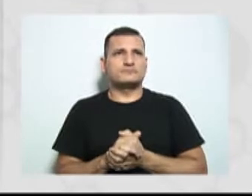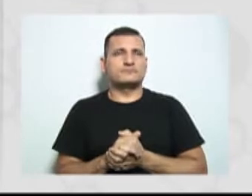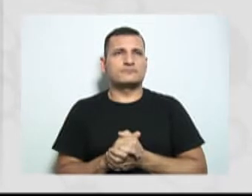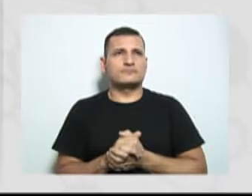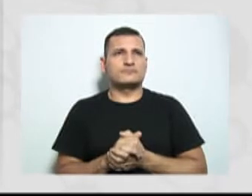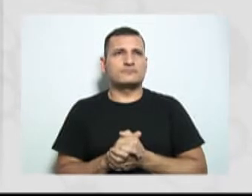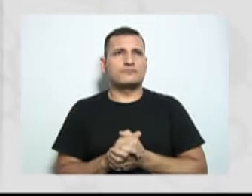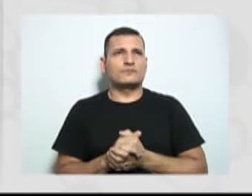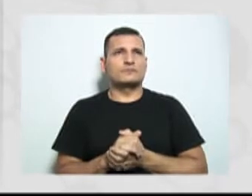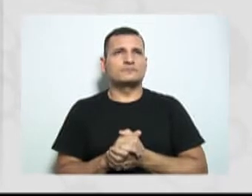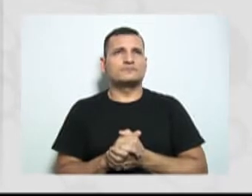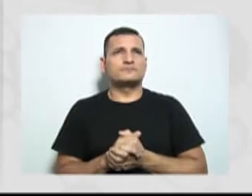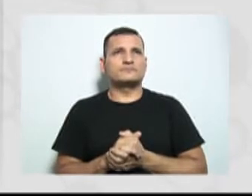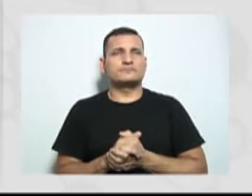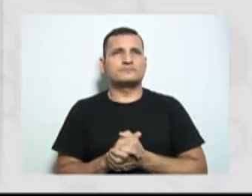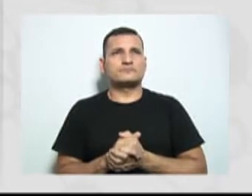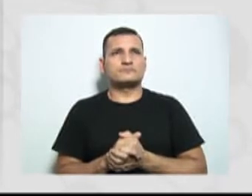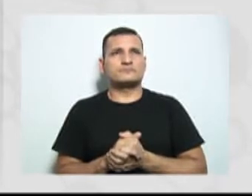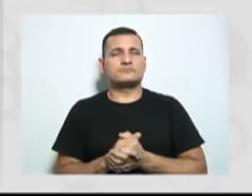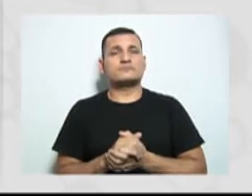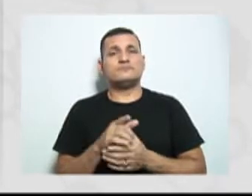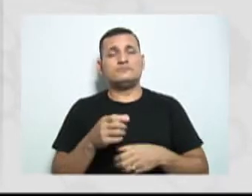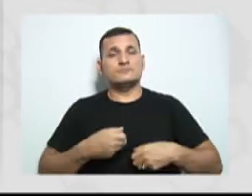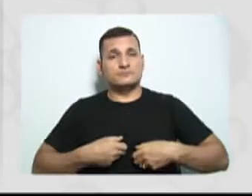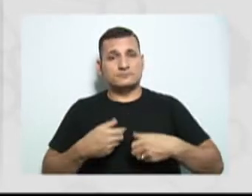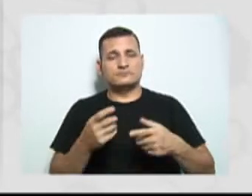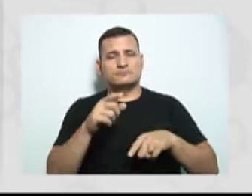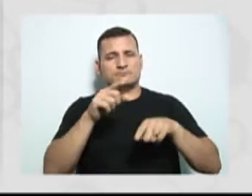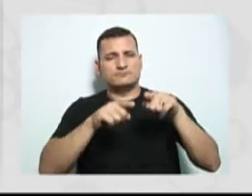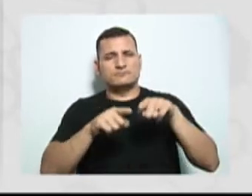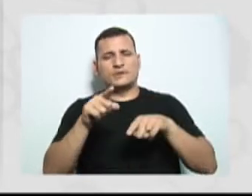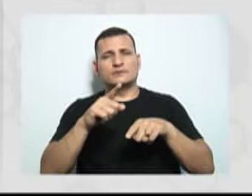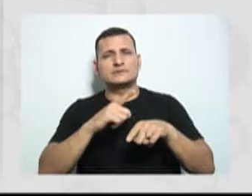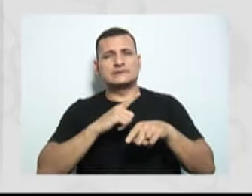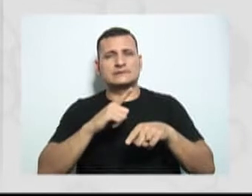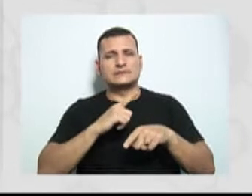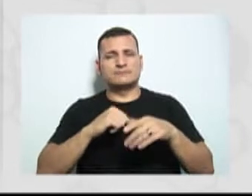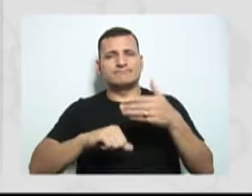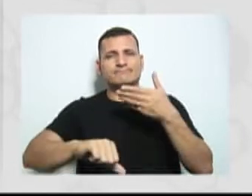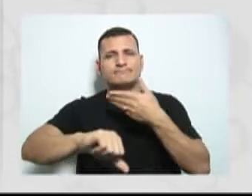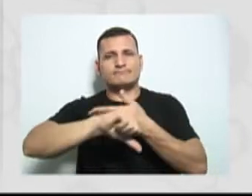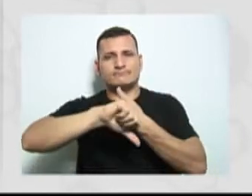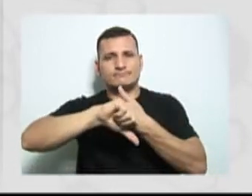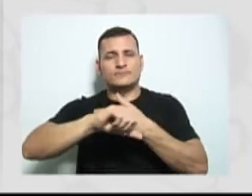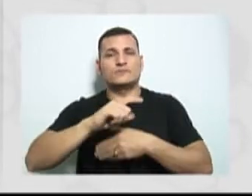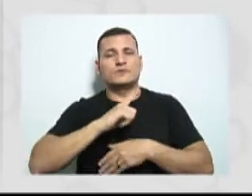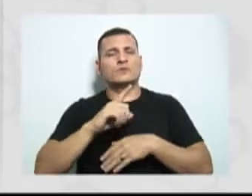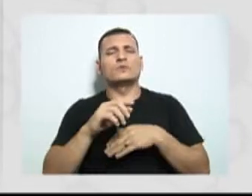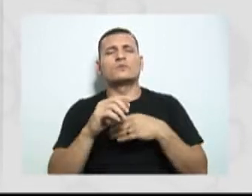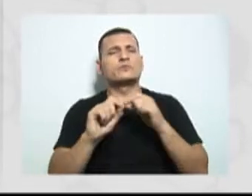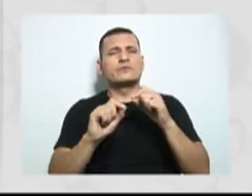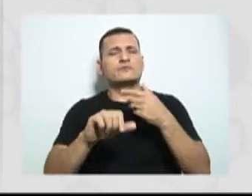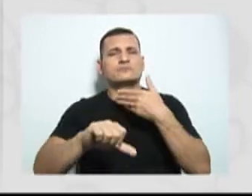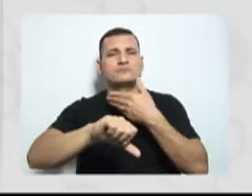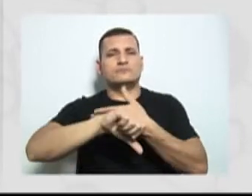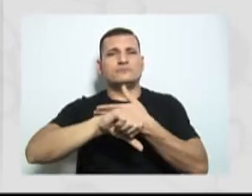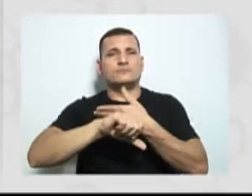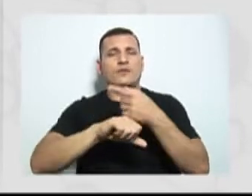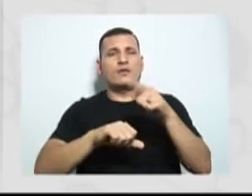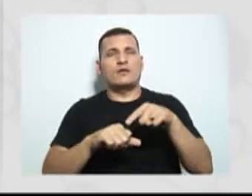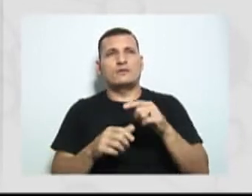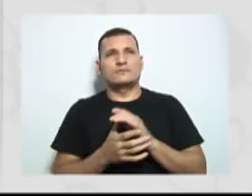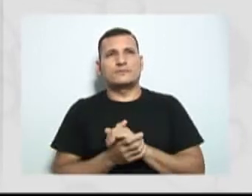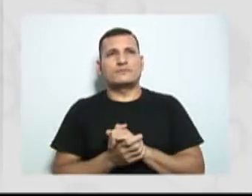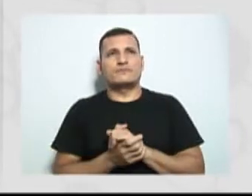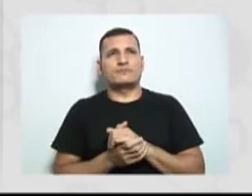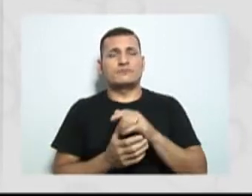sobre custeio variável? Ele tem uma desvantagem, certo? A desvantagem desse sistema de custeio consiste observem,